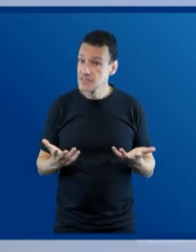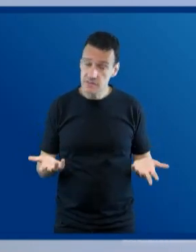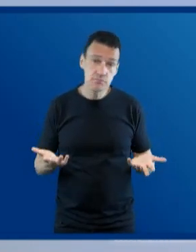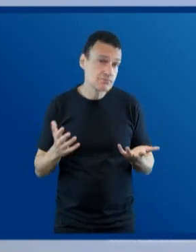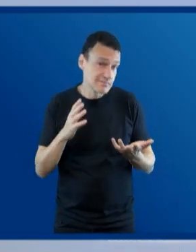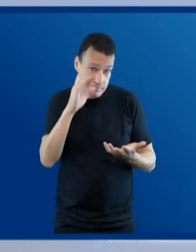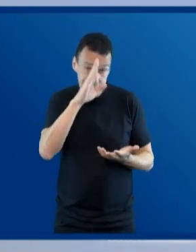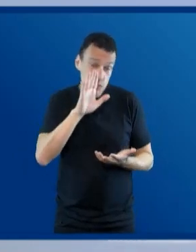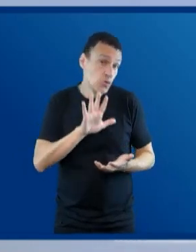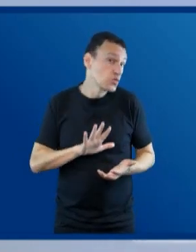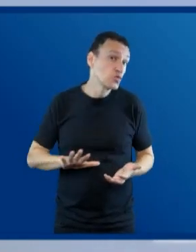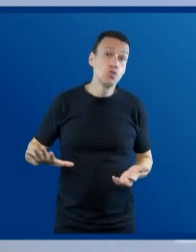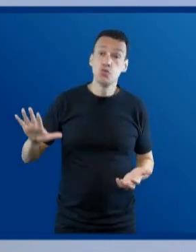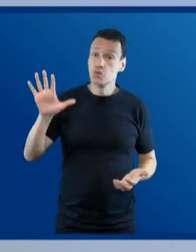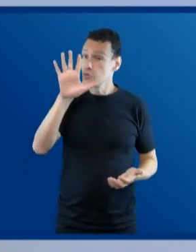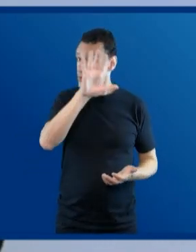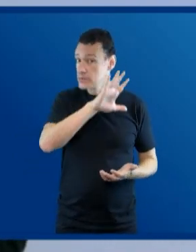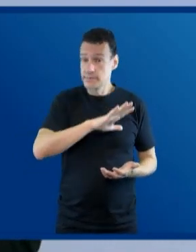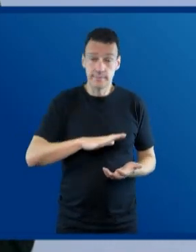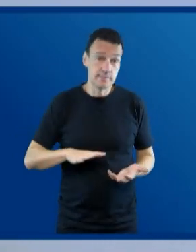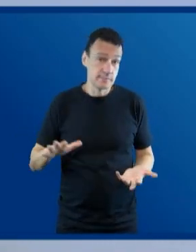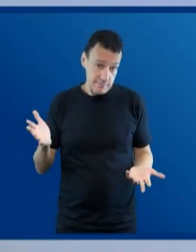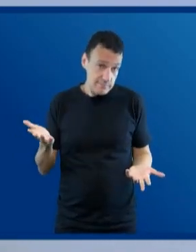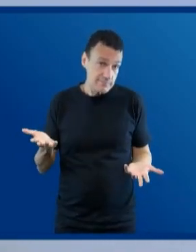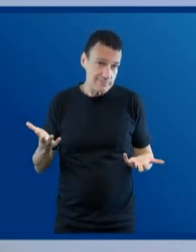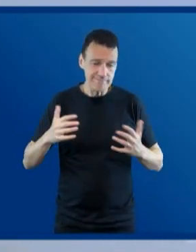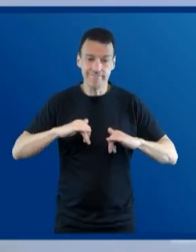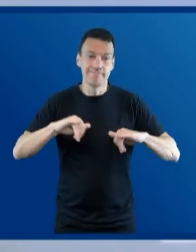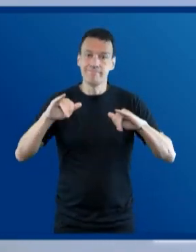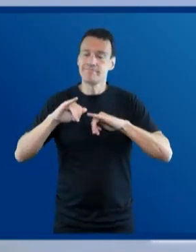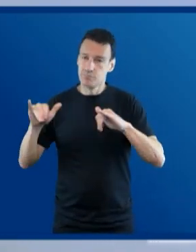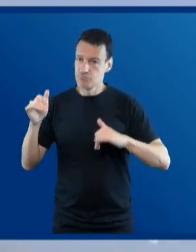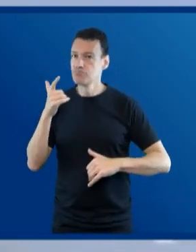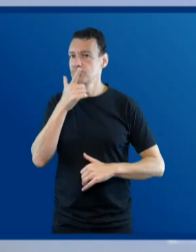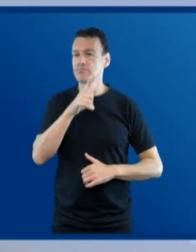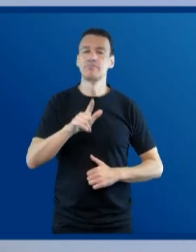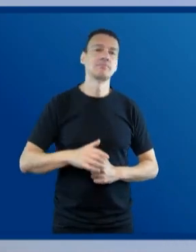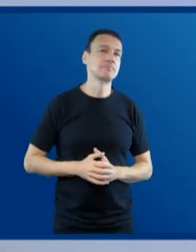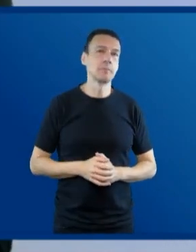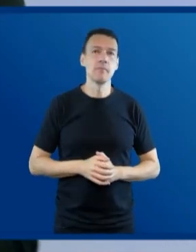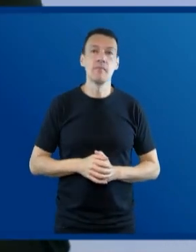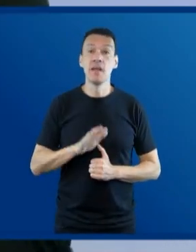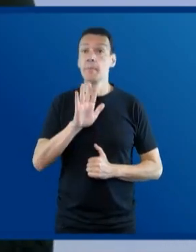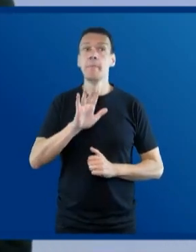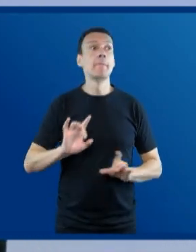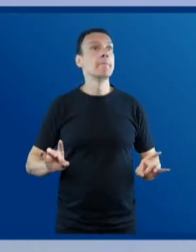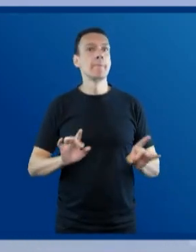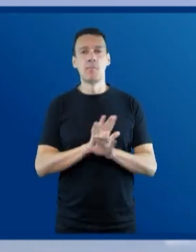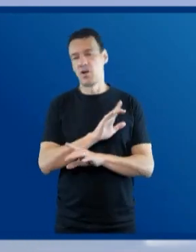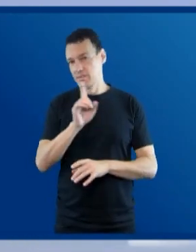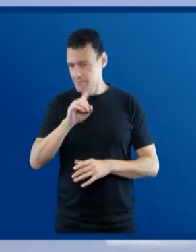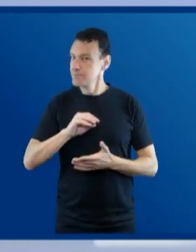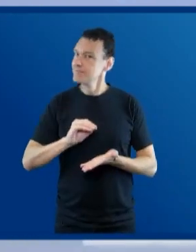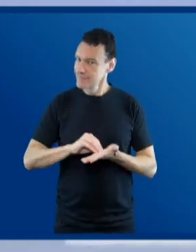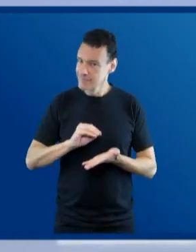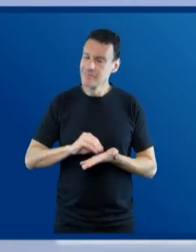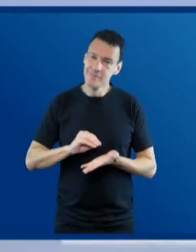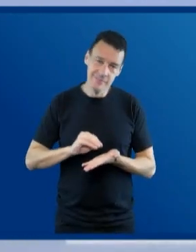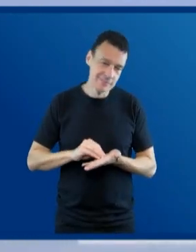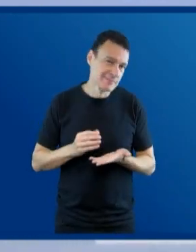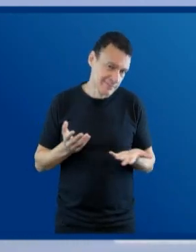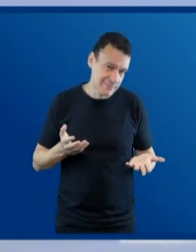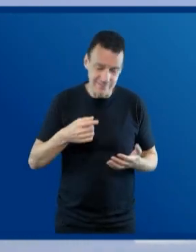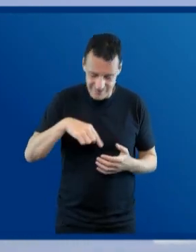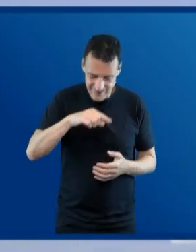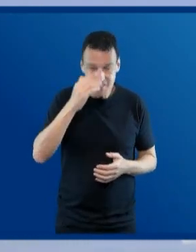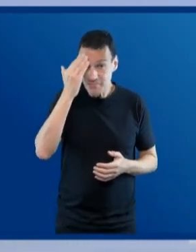território brasileiro envolvido nessa campanha. Mas a gente ainda tem muito trabalho para fazer, isso é a única certeza